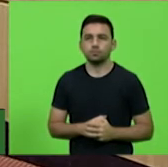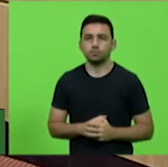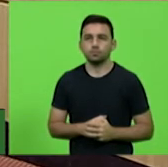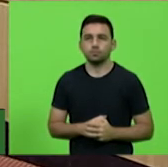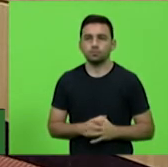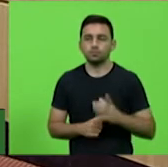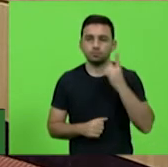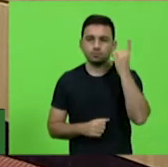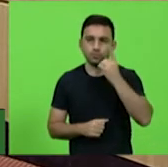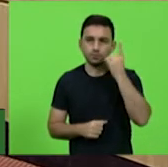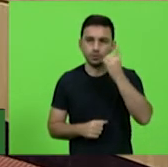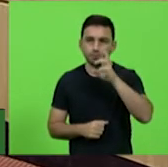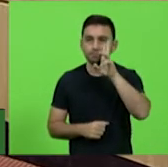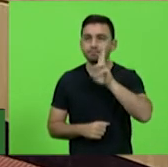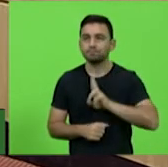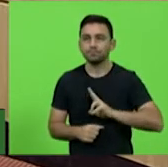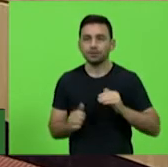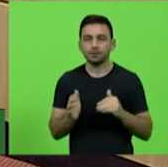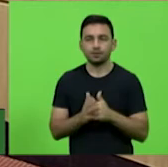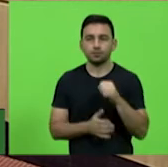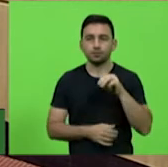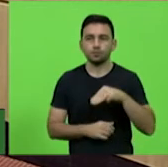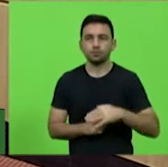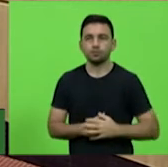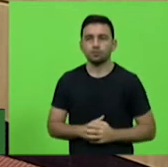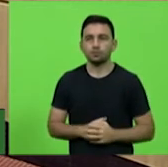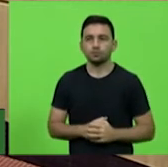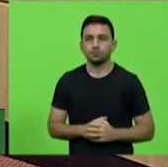Deputado Ivan Nats, por 10 minutos, deputado.